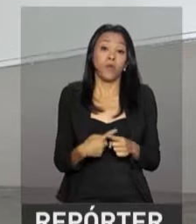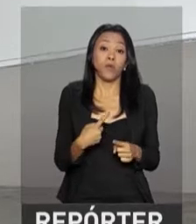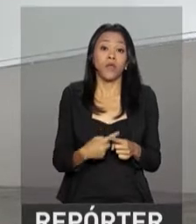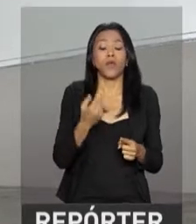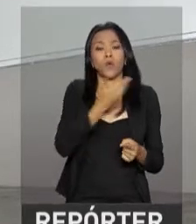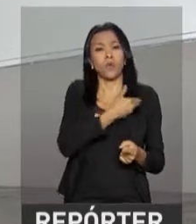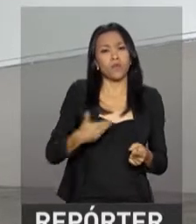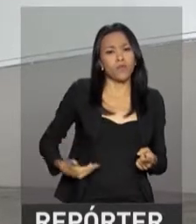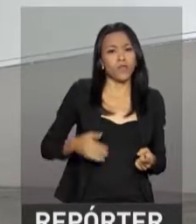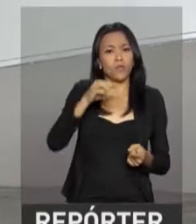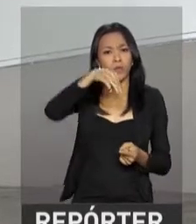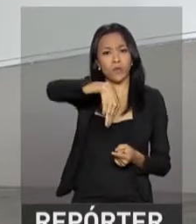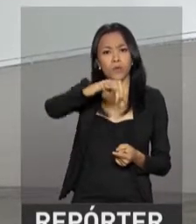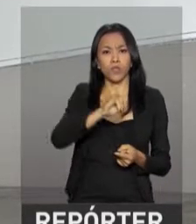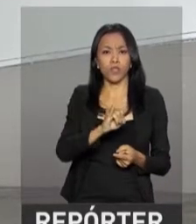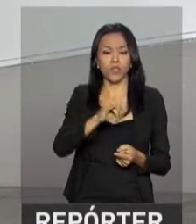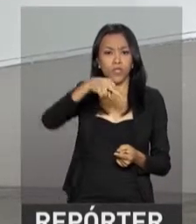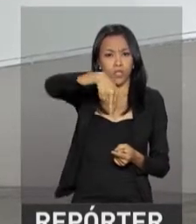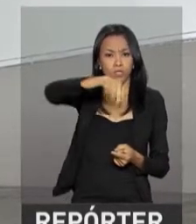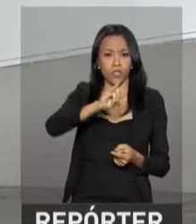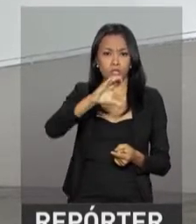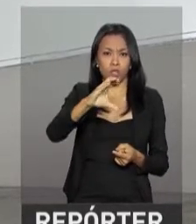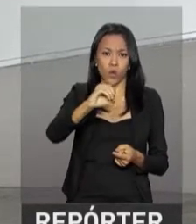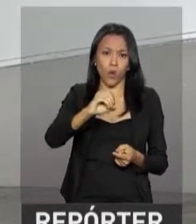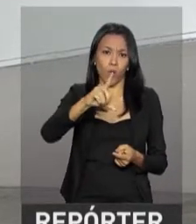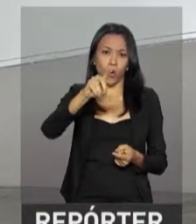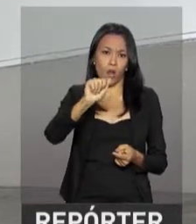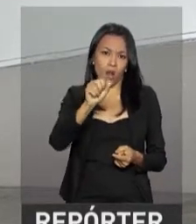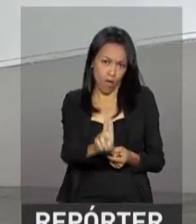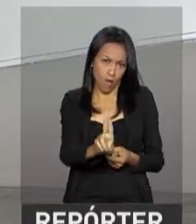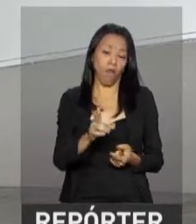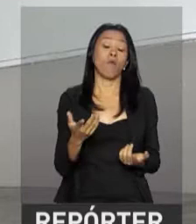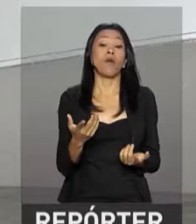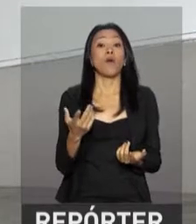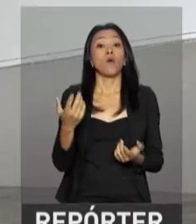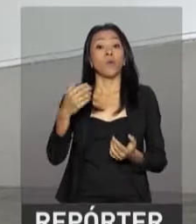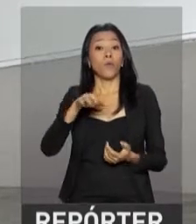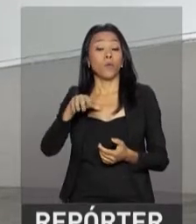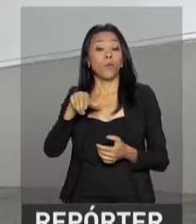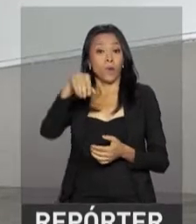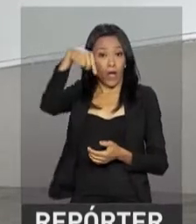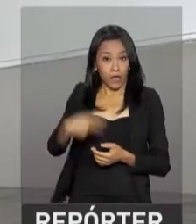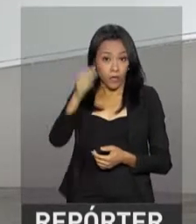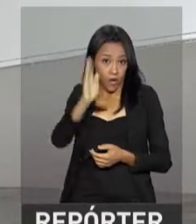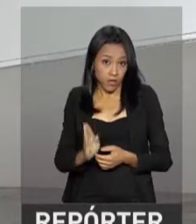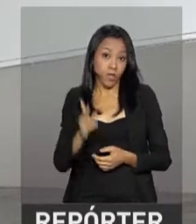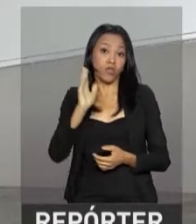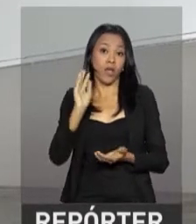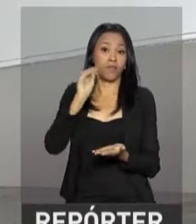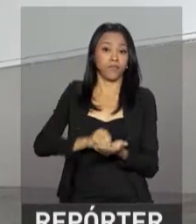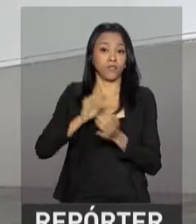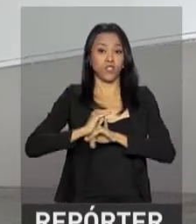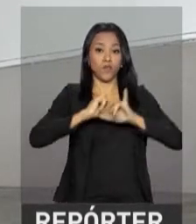já tinha declarado que o embaixador brasileiro era persona non grata o itamaraty havia divulgado uma nota dizendo